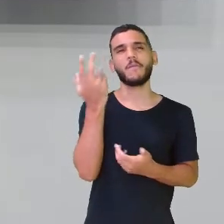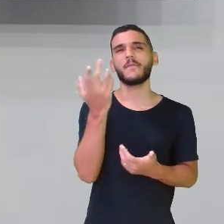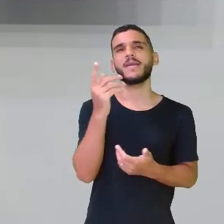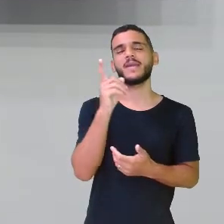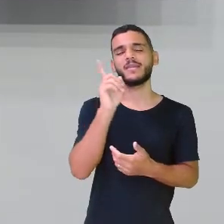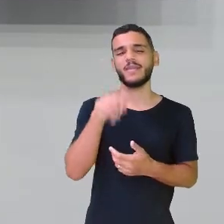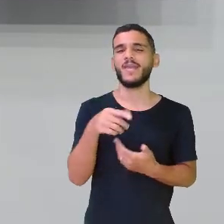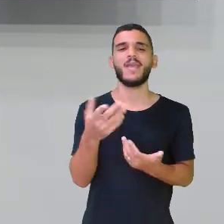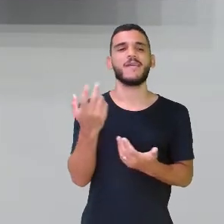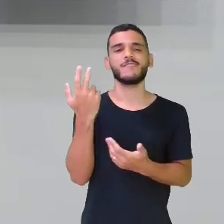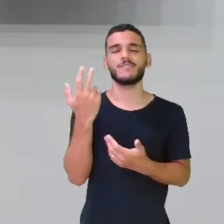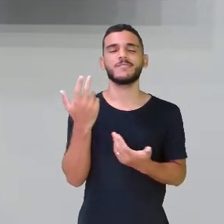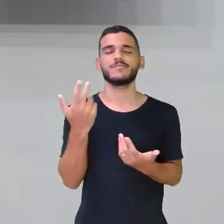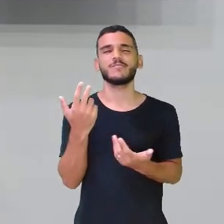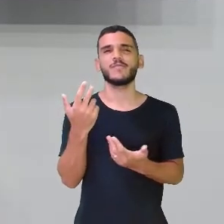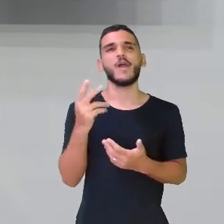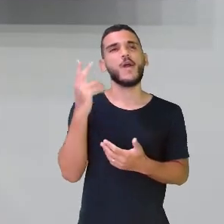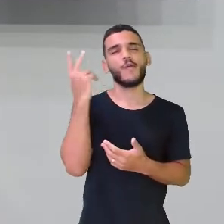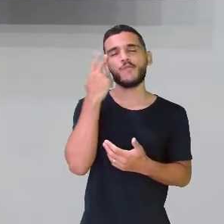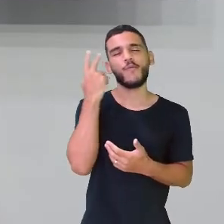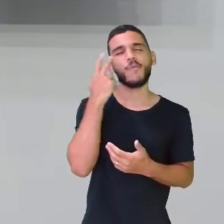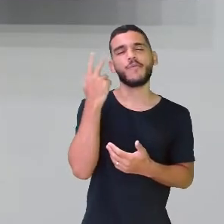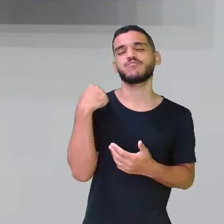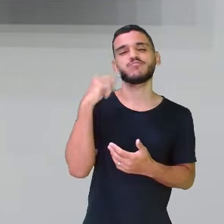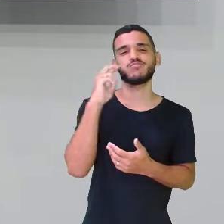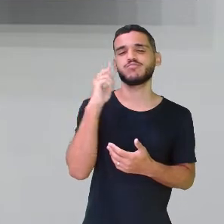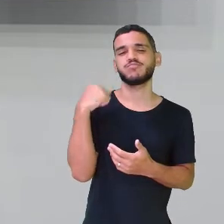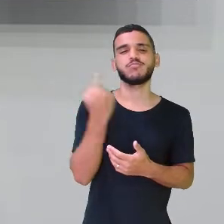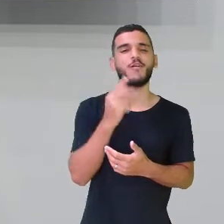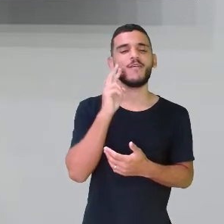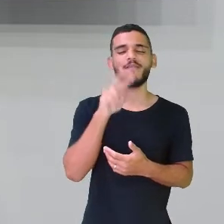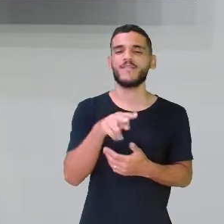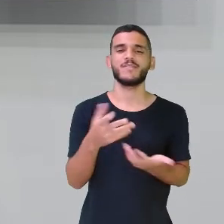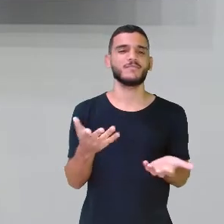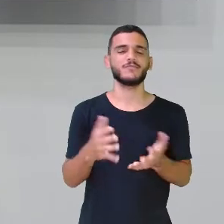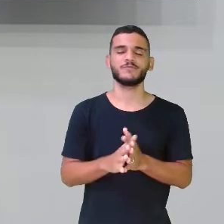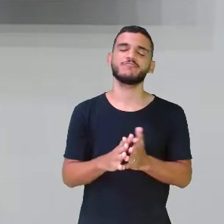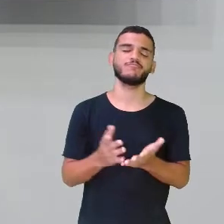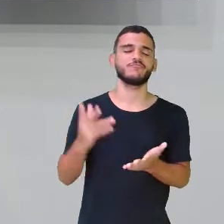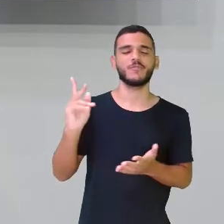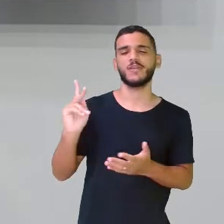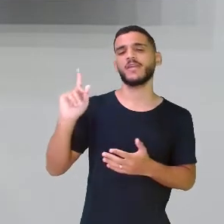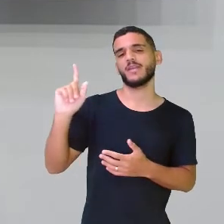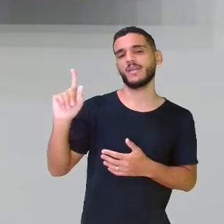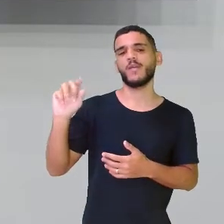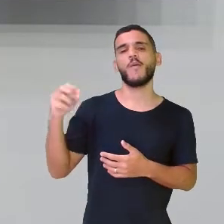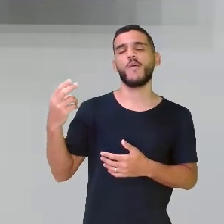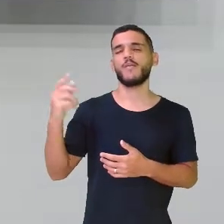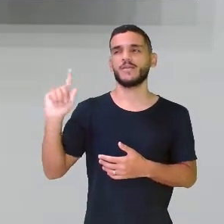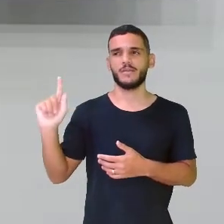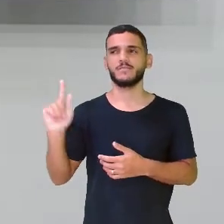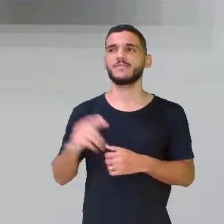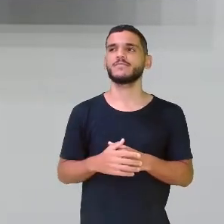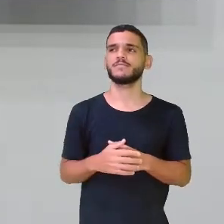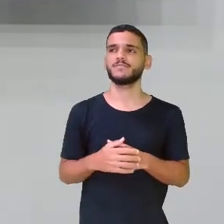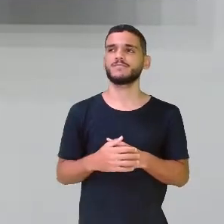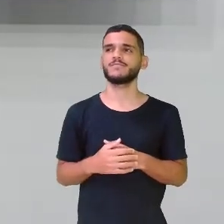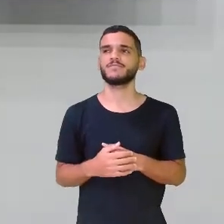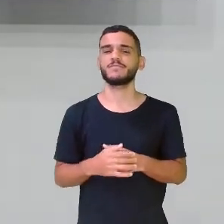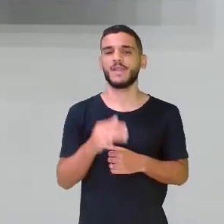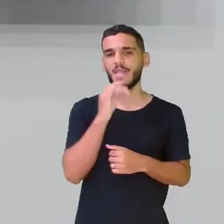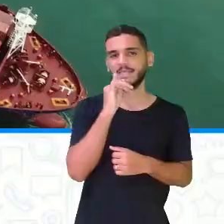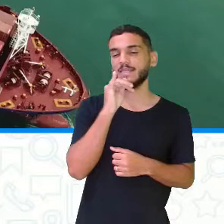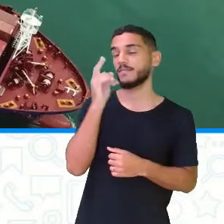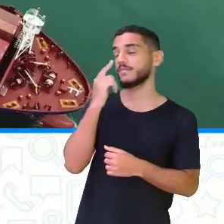a de farmácia, que em geral a gente mede as coisas em quilos ou gramas, quilogramas. Que é um